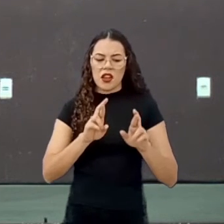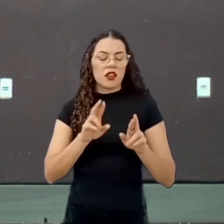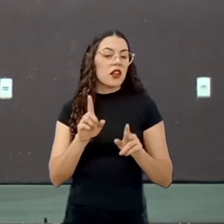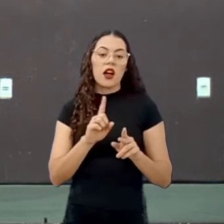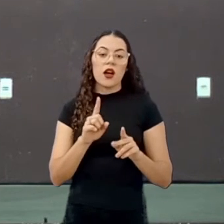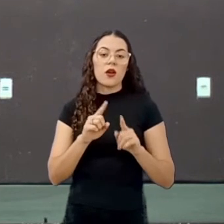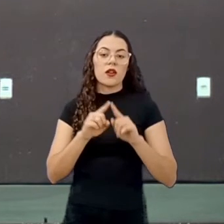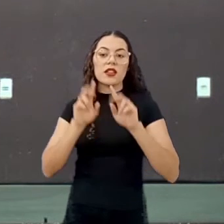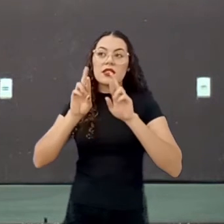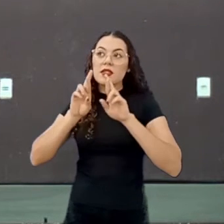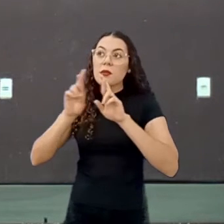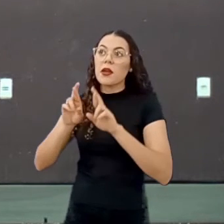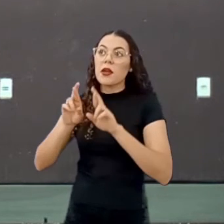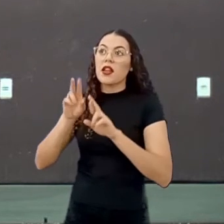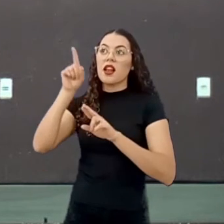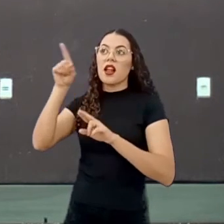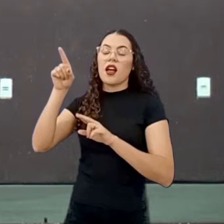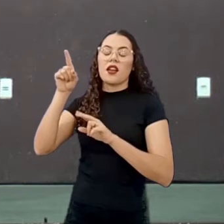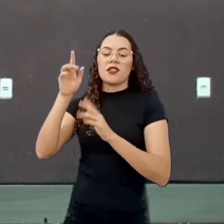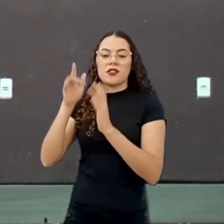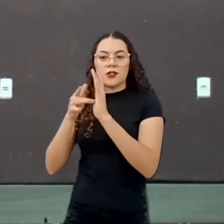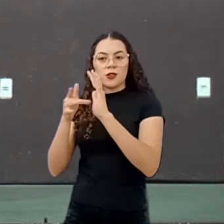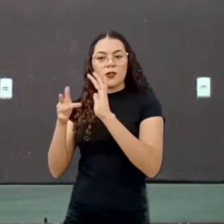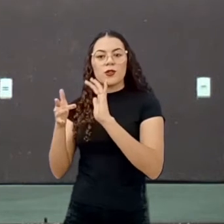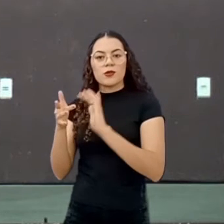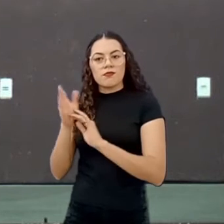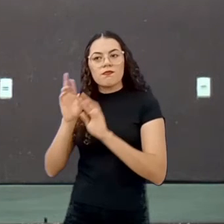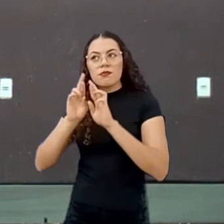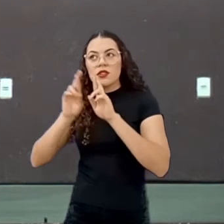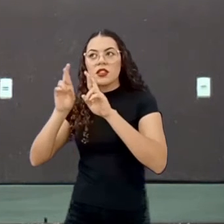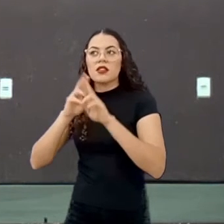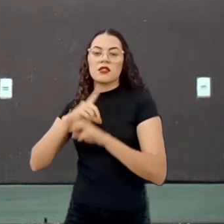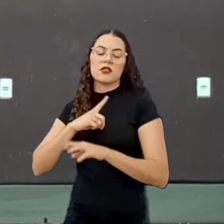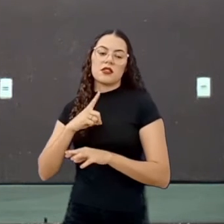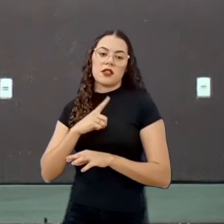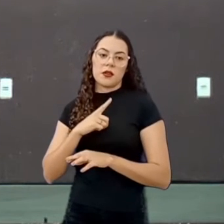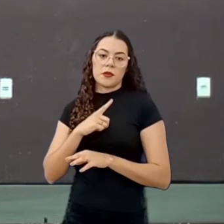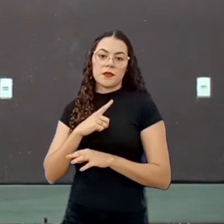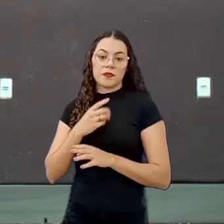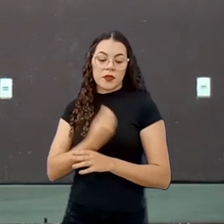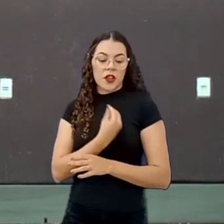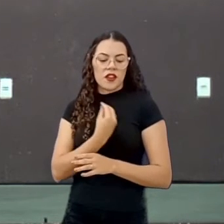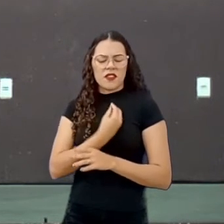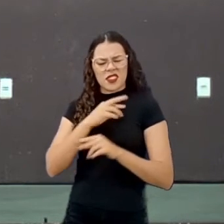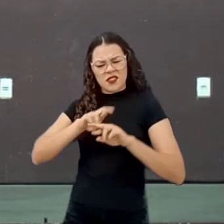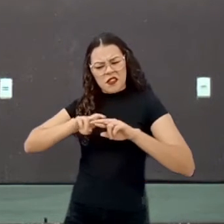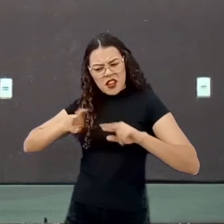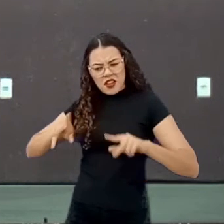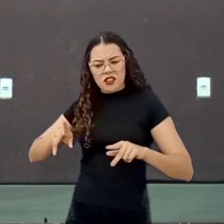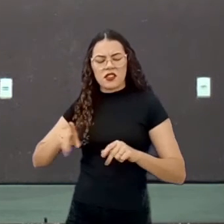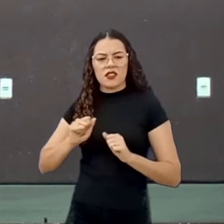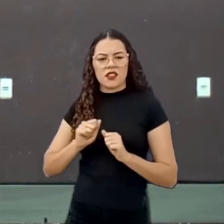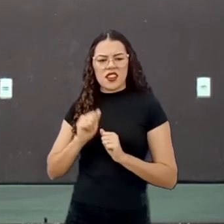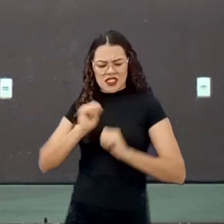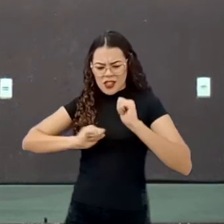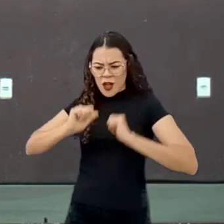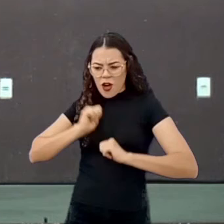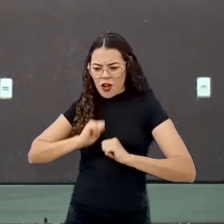naquele homem que tanto se fala, Jesus Cristo. E eles vivem de modo diferente, eles não estão